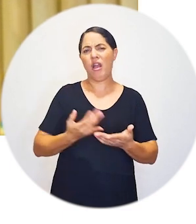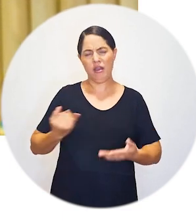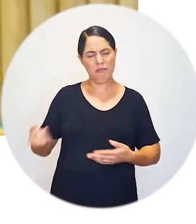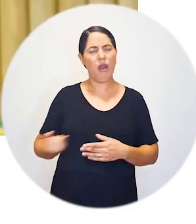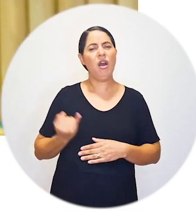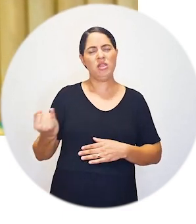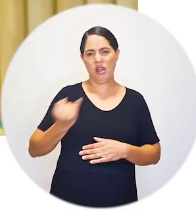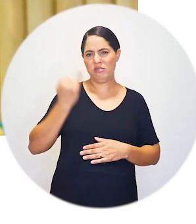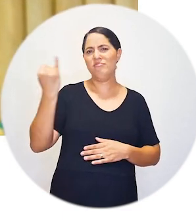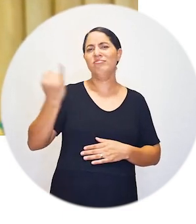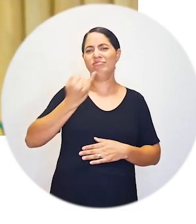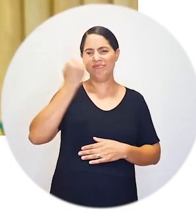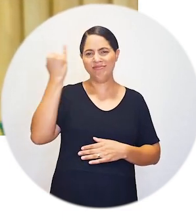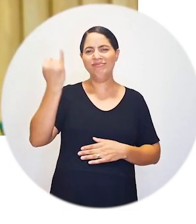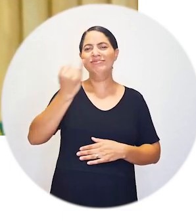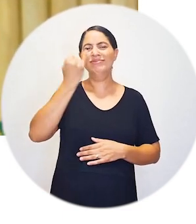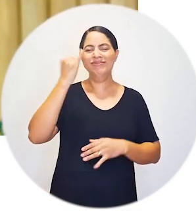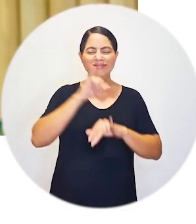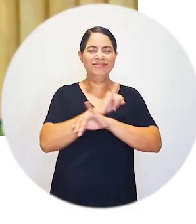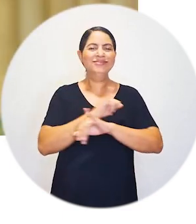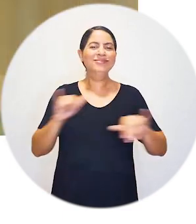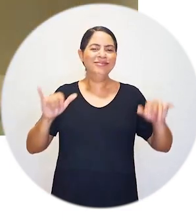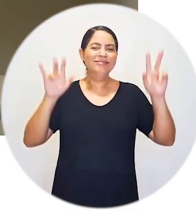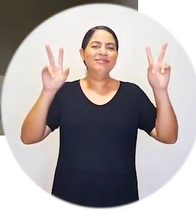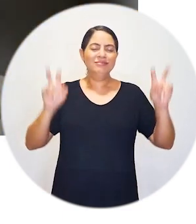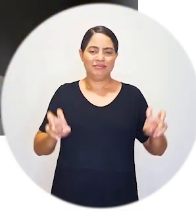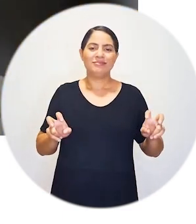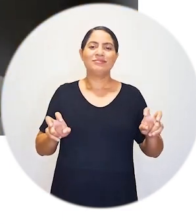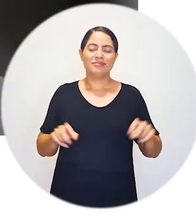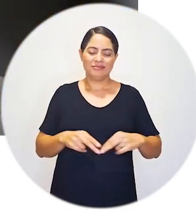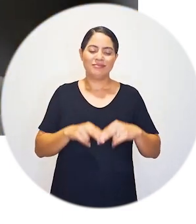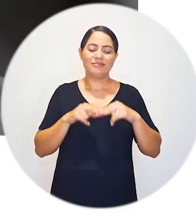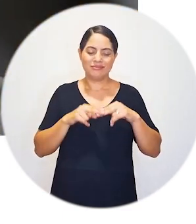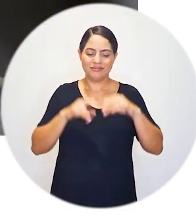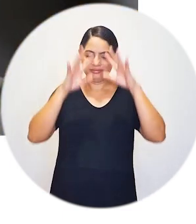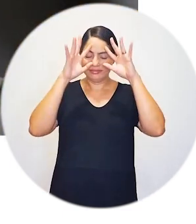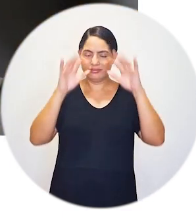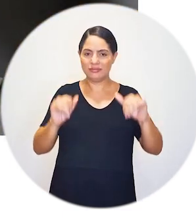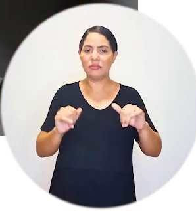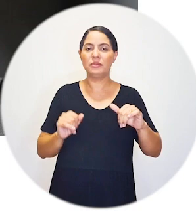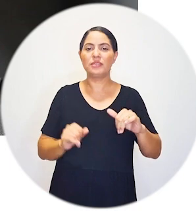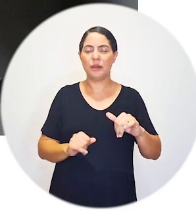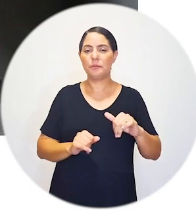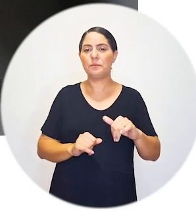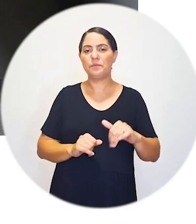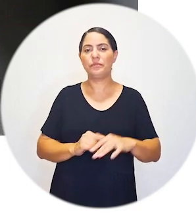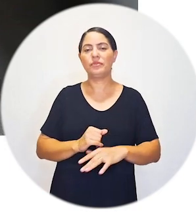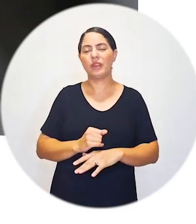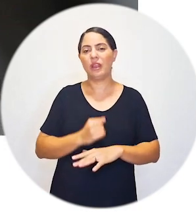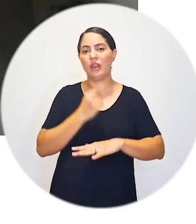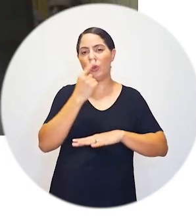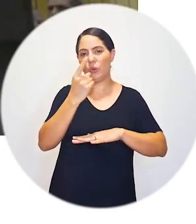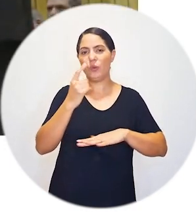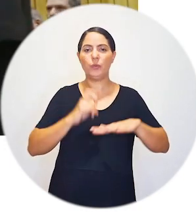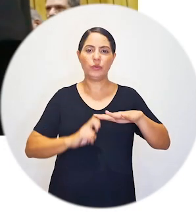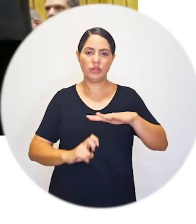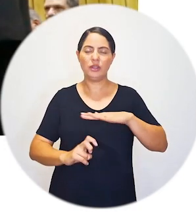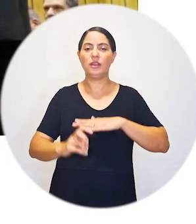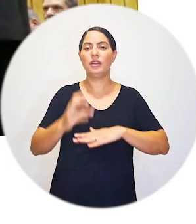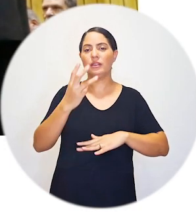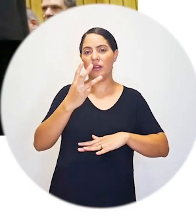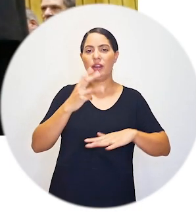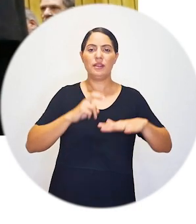seja muito importante esta definição do Constituinte de compor o tribunal dessa maneira. Como é um gabinete que tem